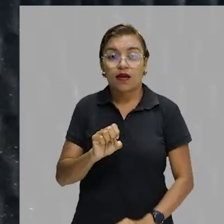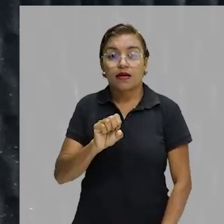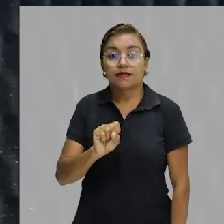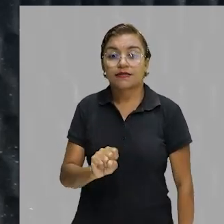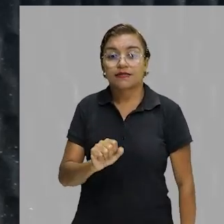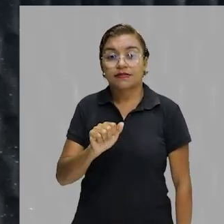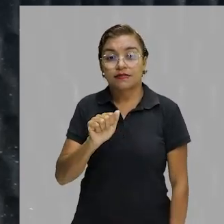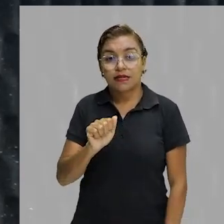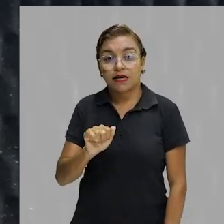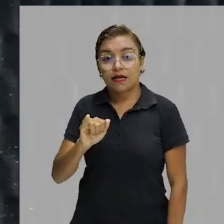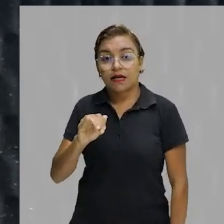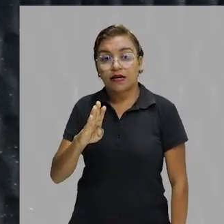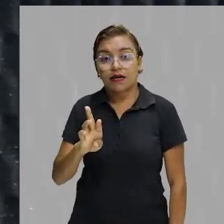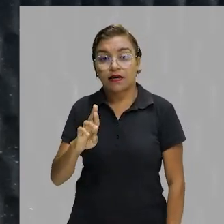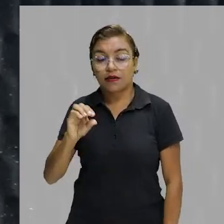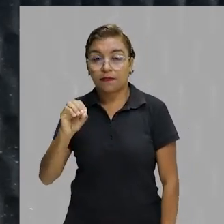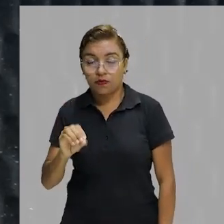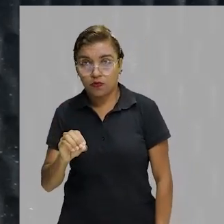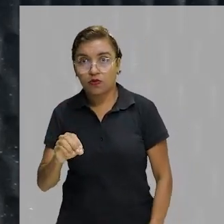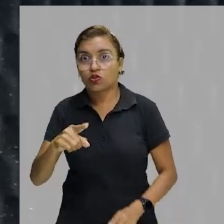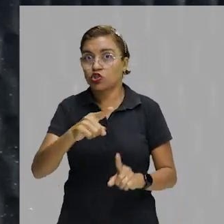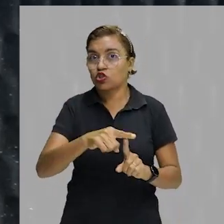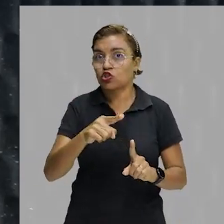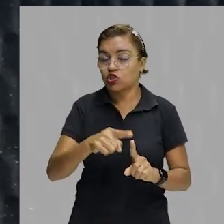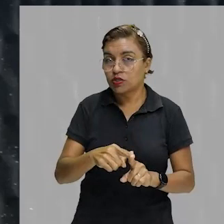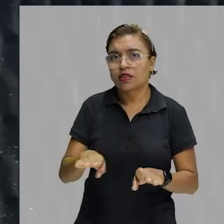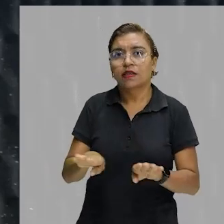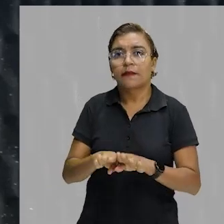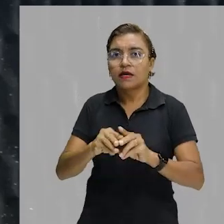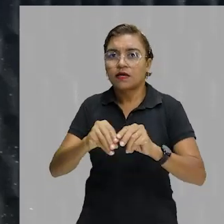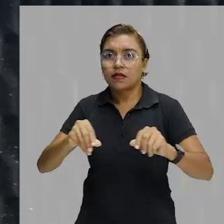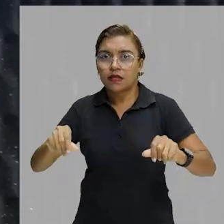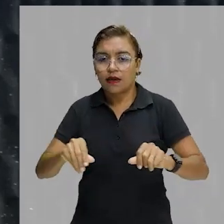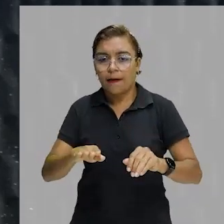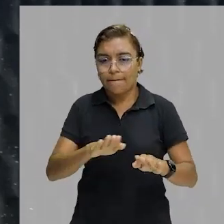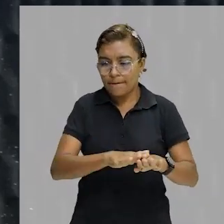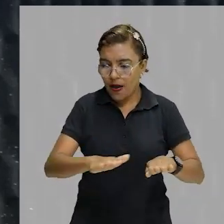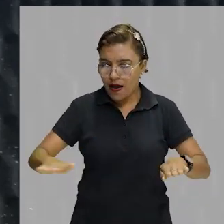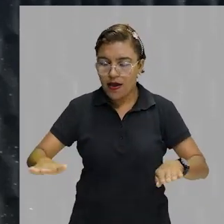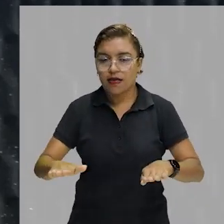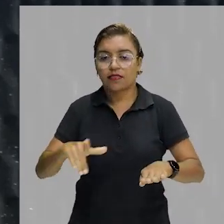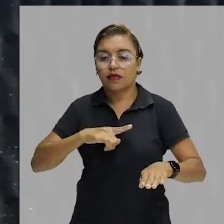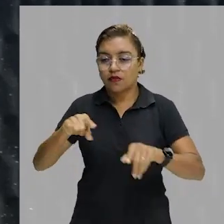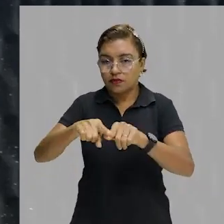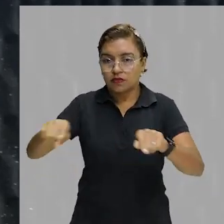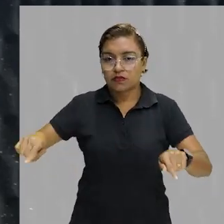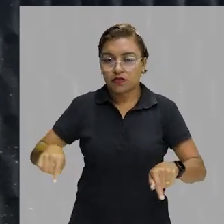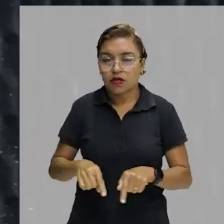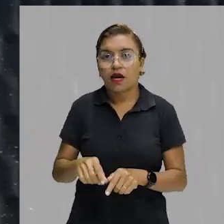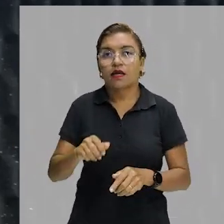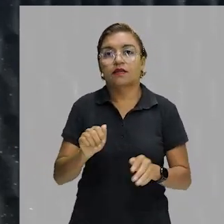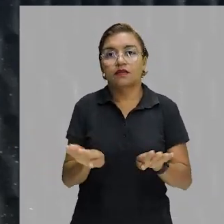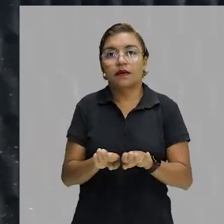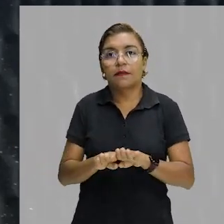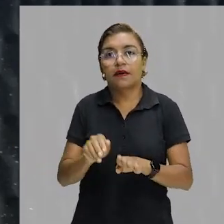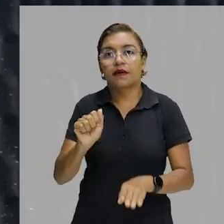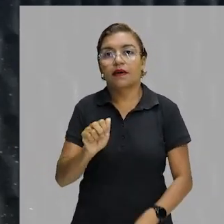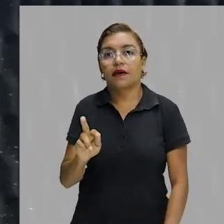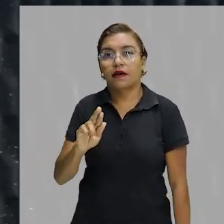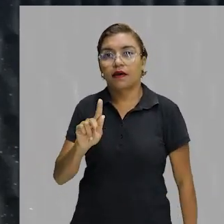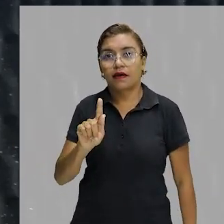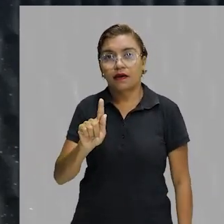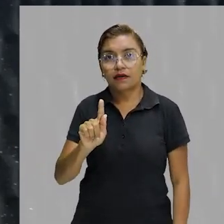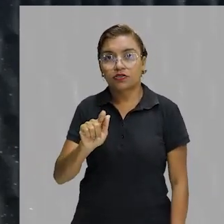tipo de piso, também chamado de terra batida, a quadra de tênis é composta por quê? Por argila e pó de